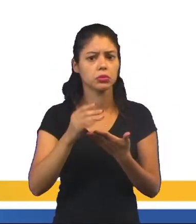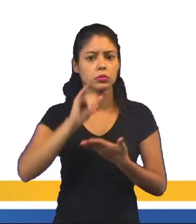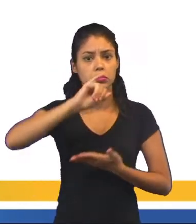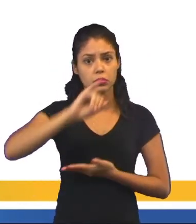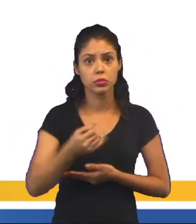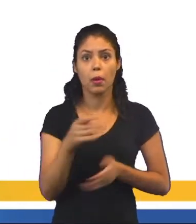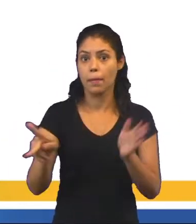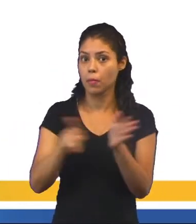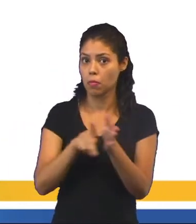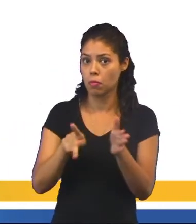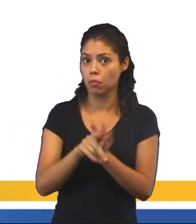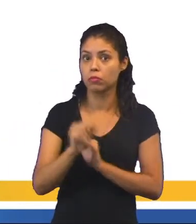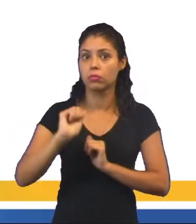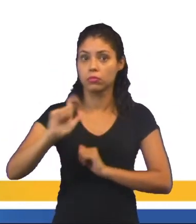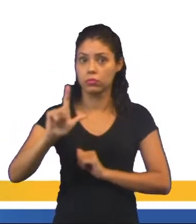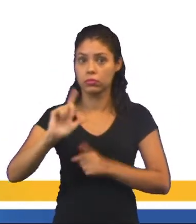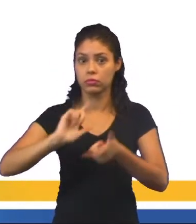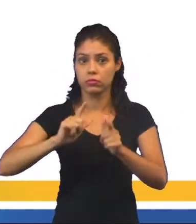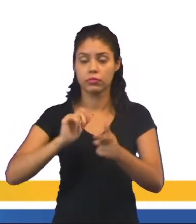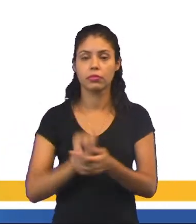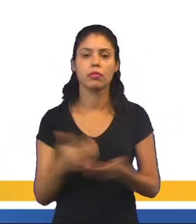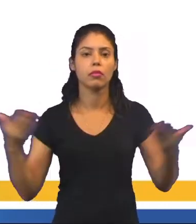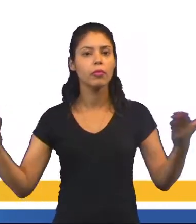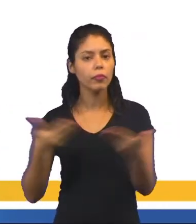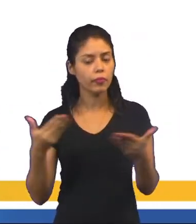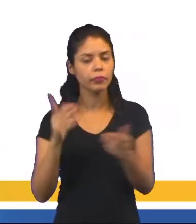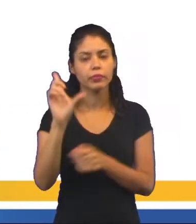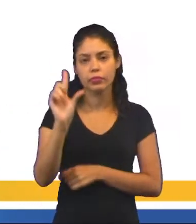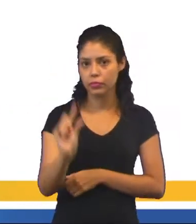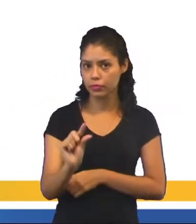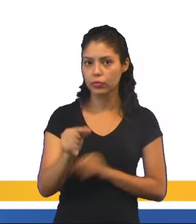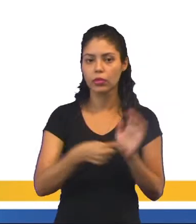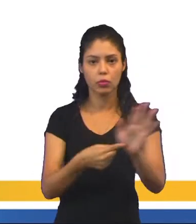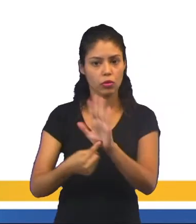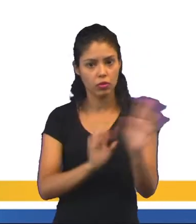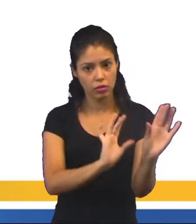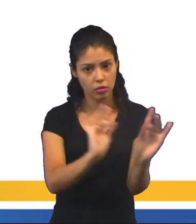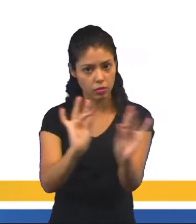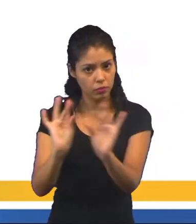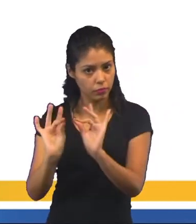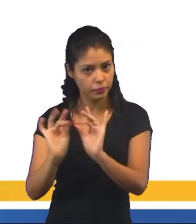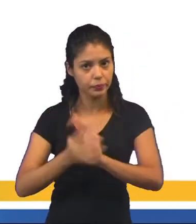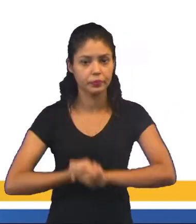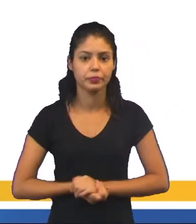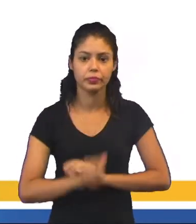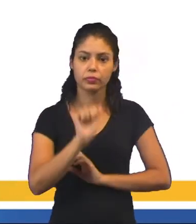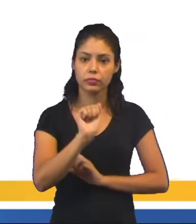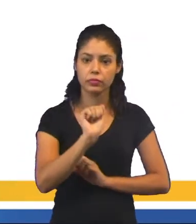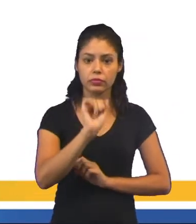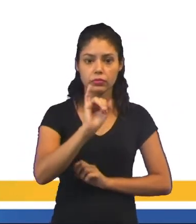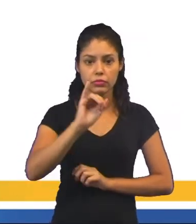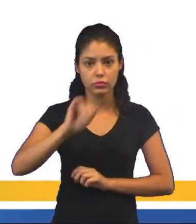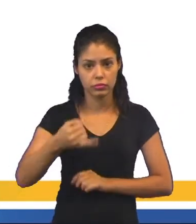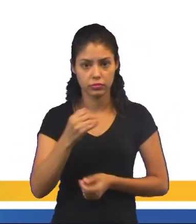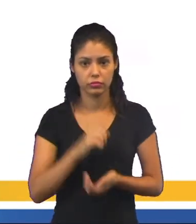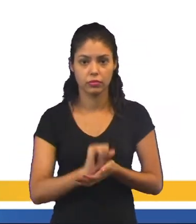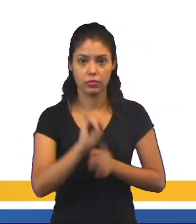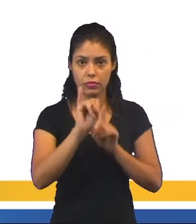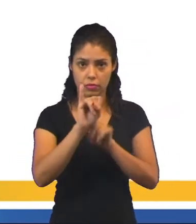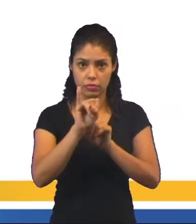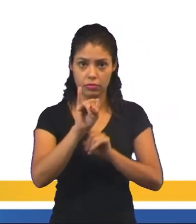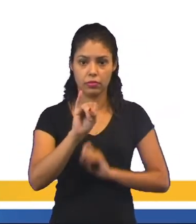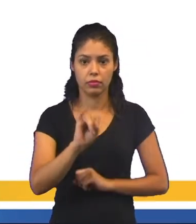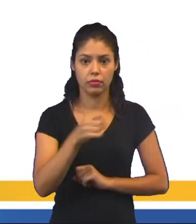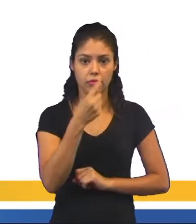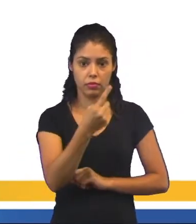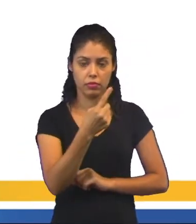maiúsculo, proposital. Mas eu trago ele para cá, ele minúsculo, mostrando cada um deles. O A e J, o I